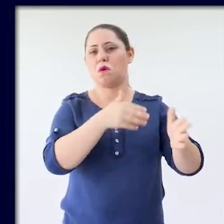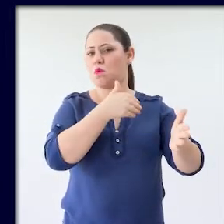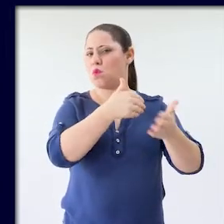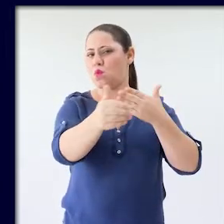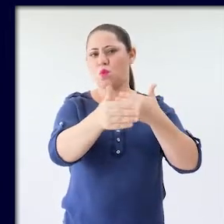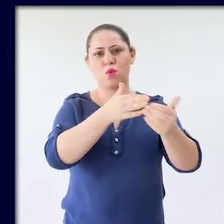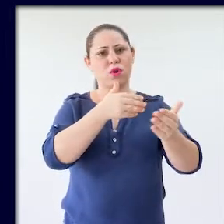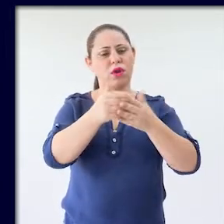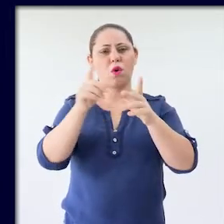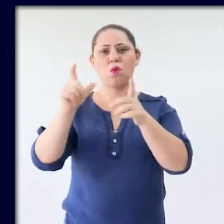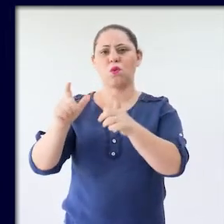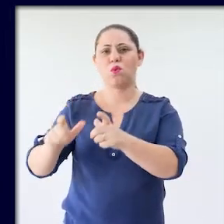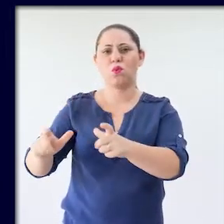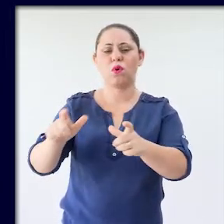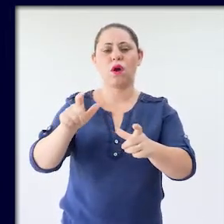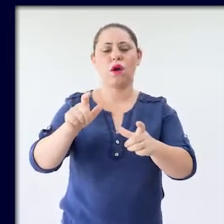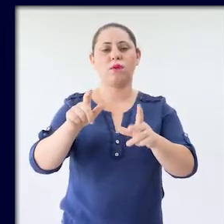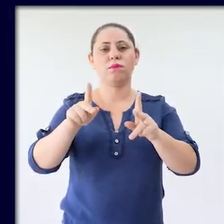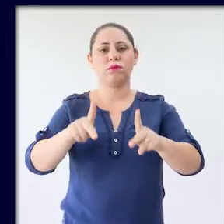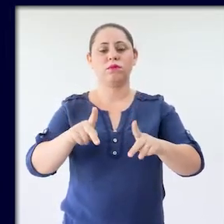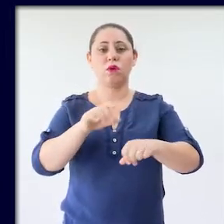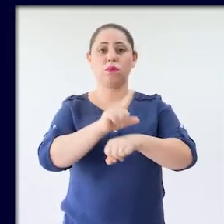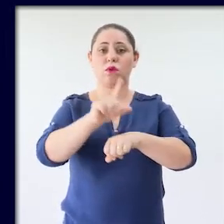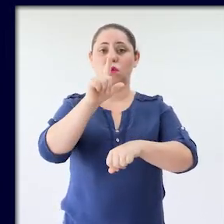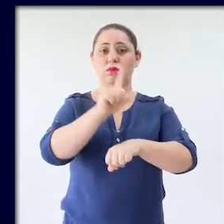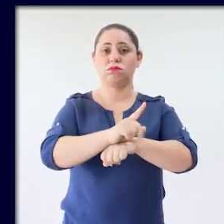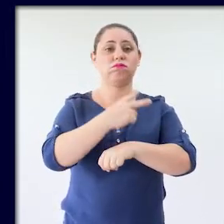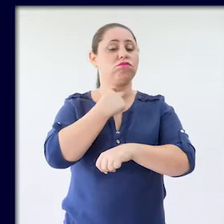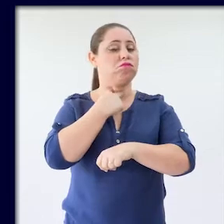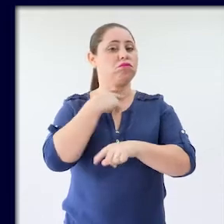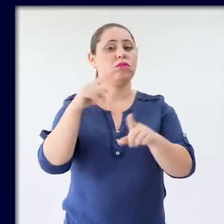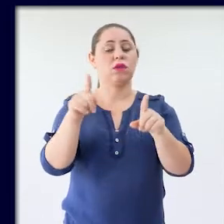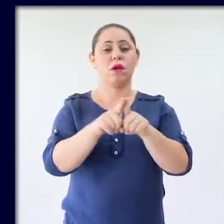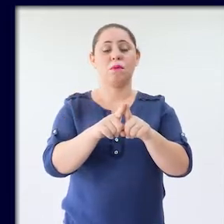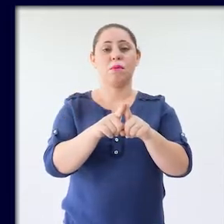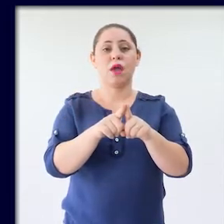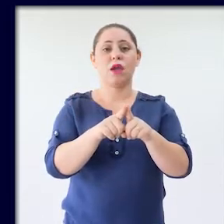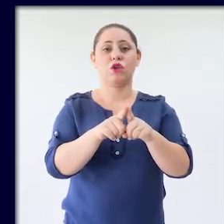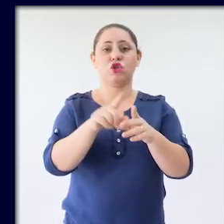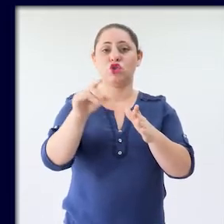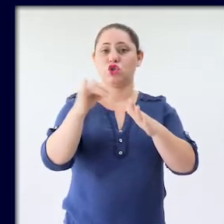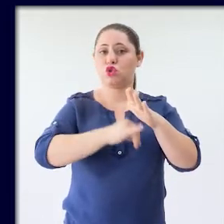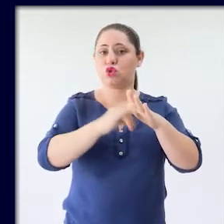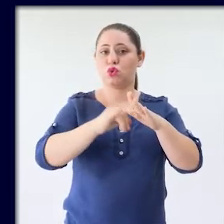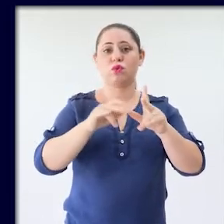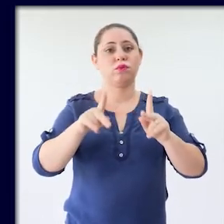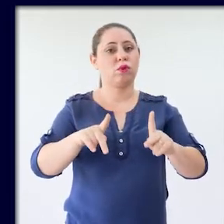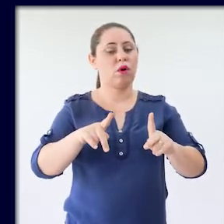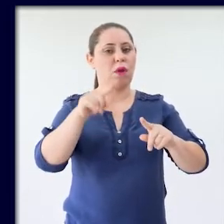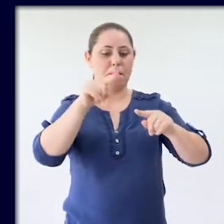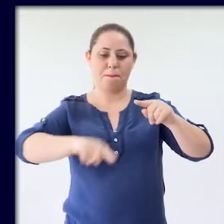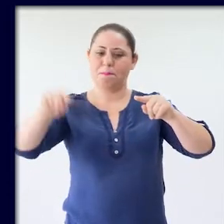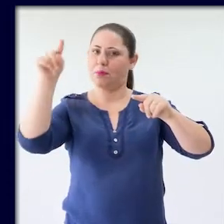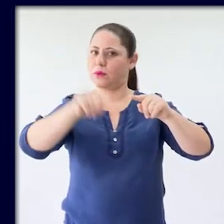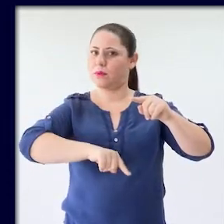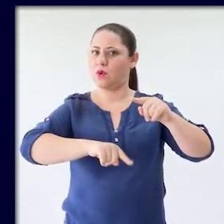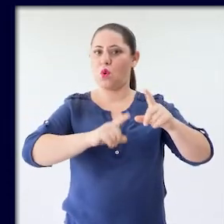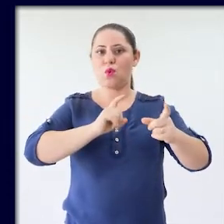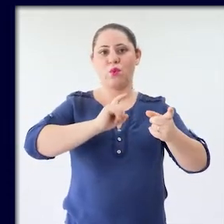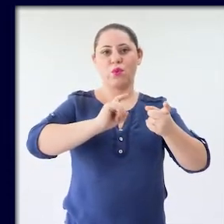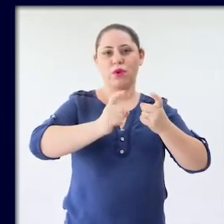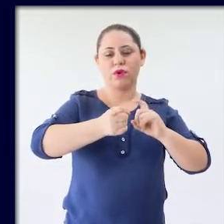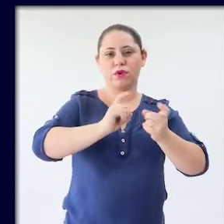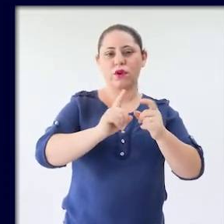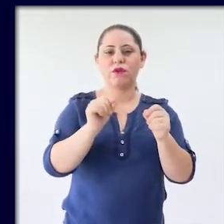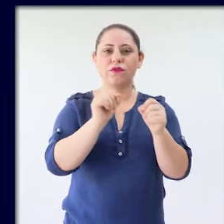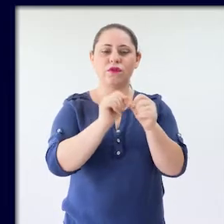supermercado, qualquer local de comércio, por exemplo, e também em órgão público. Isso aí é vedado. Tá? Então, essas